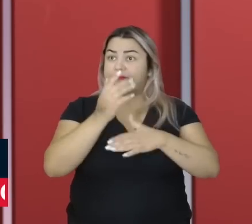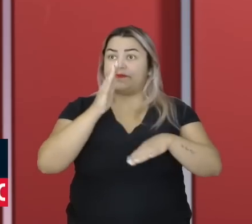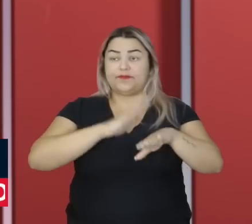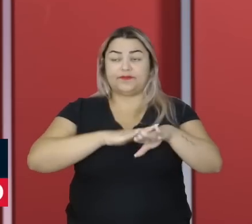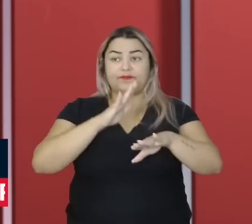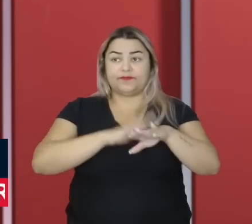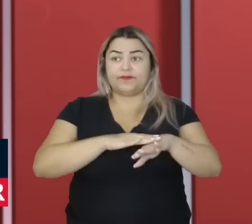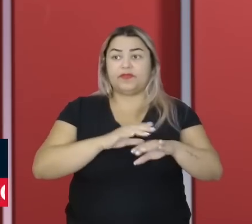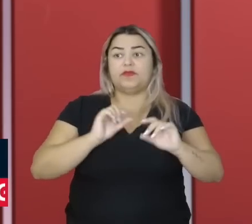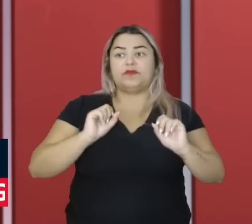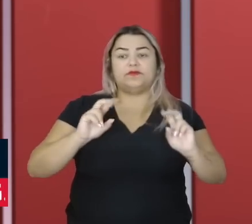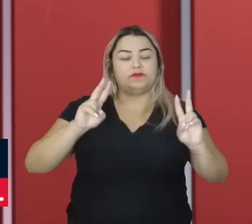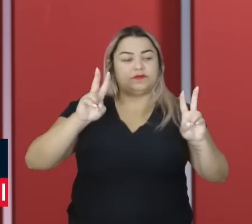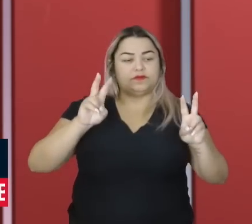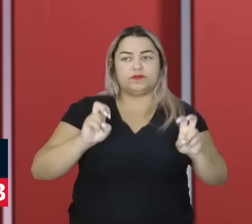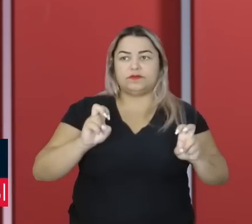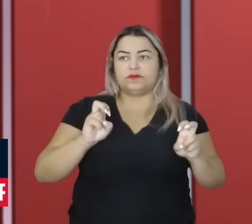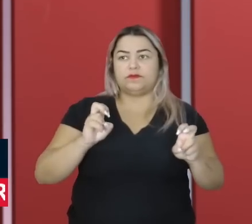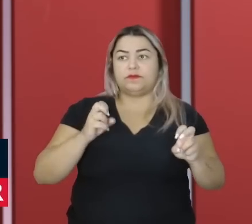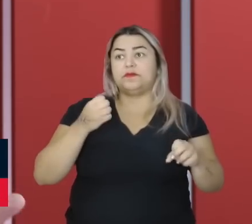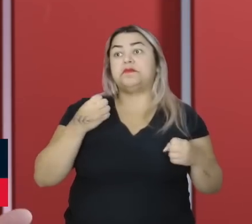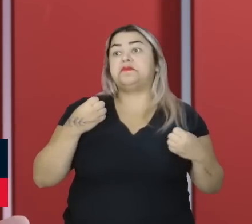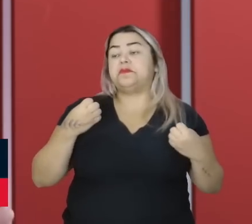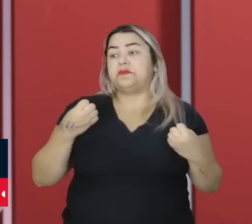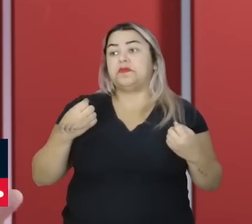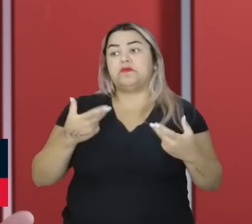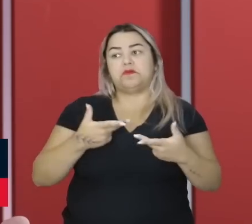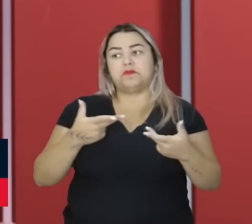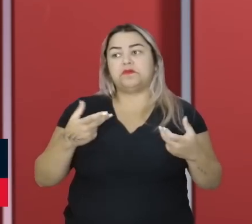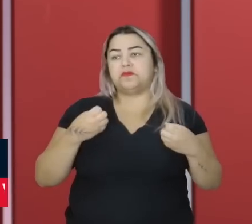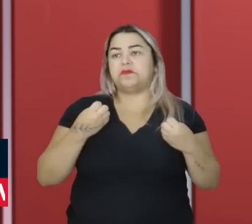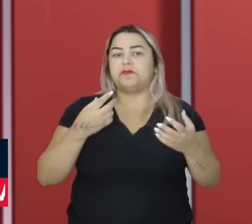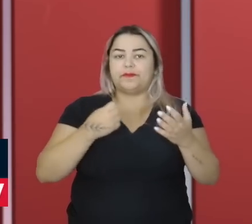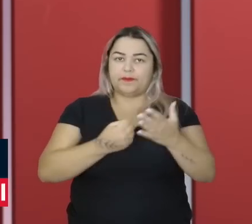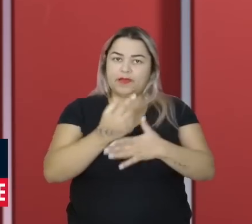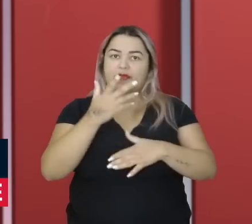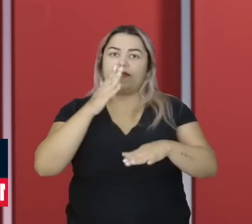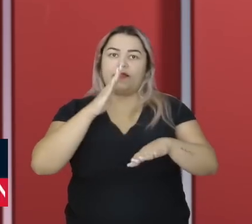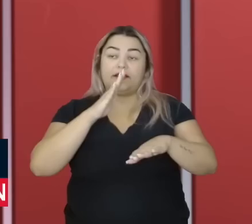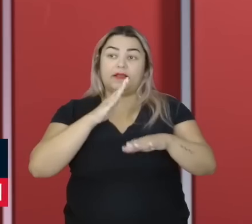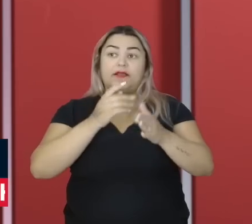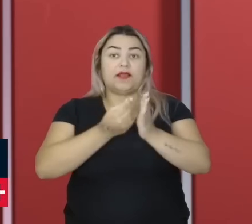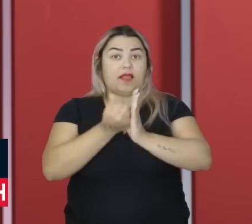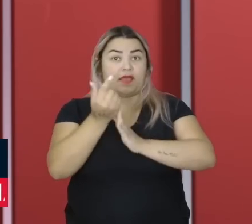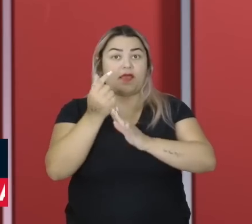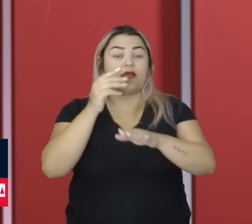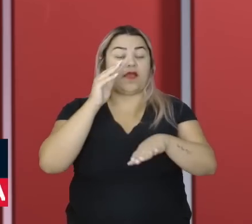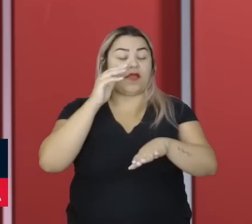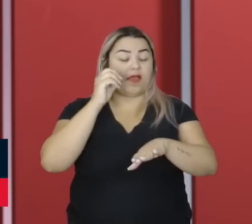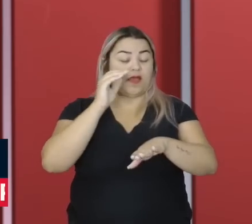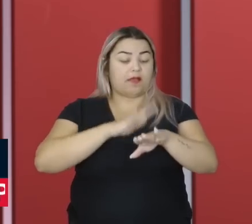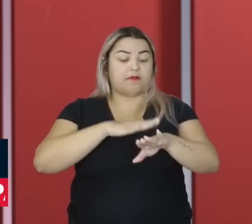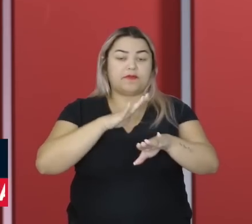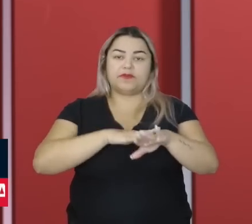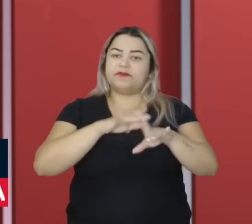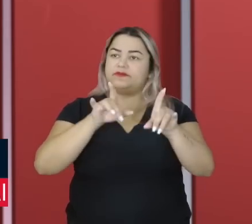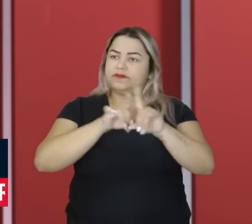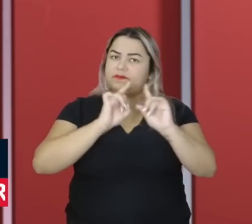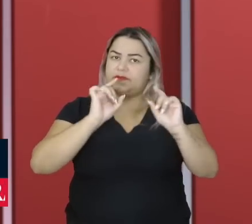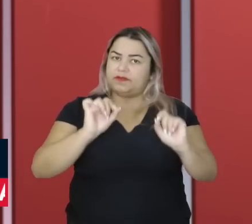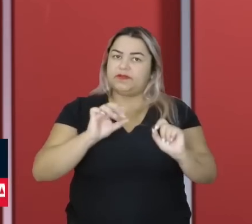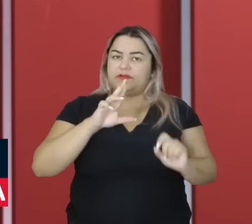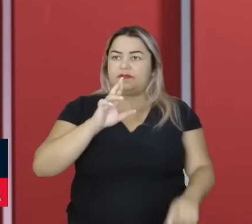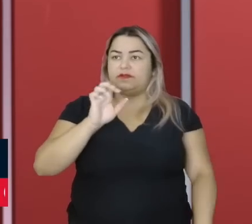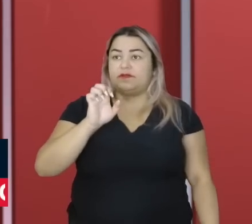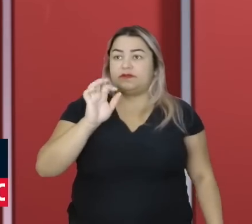isento, né? Sobre bens também, quem tem mais bens paga mais. Então, essa é uma segunda fase da reforma tributária. Ela tem que